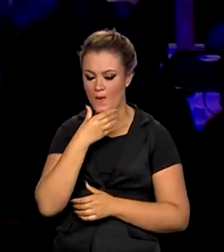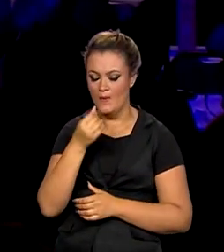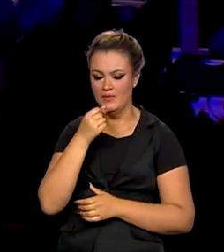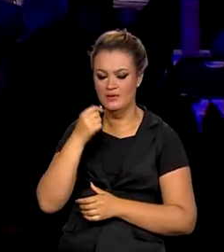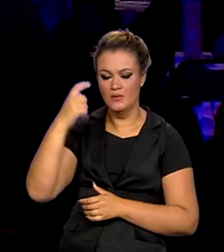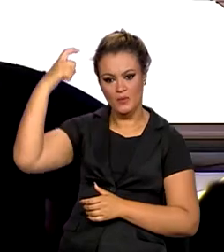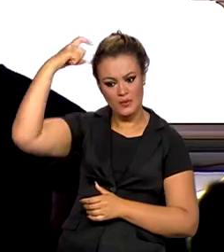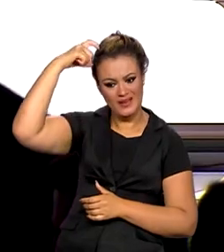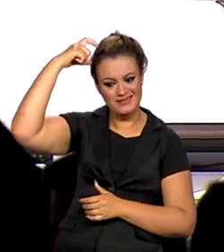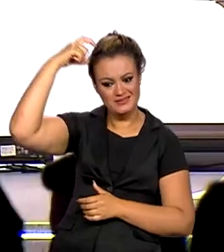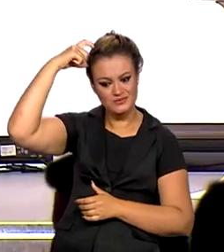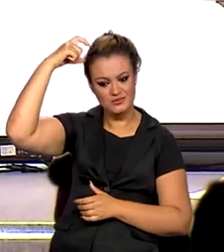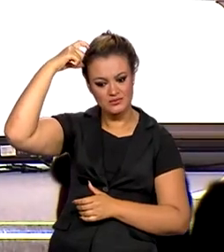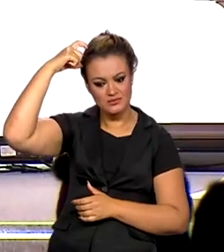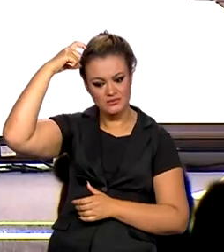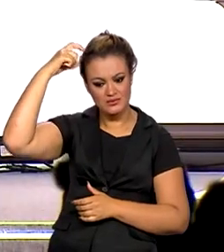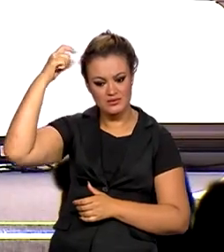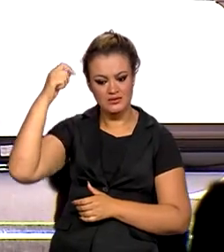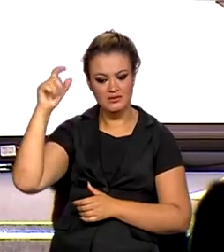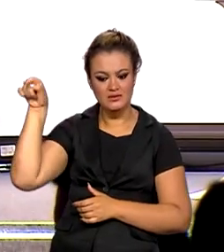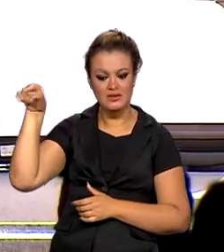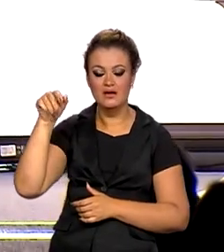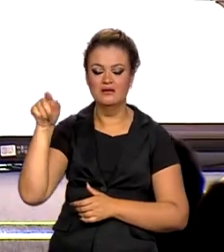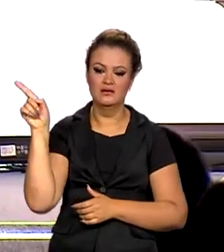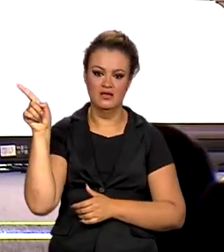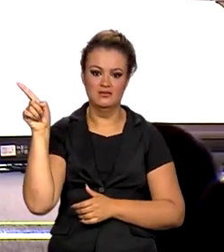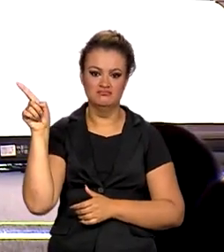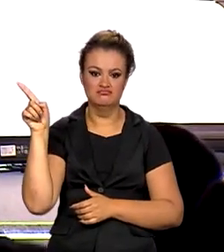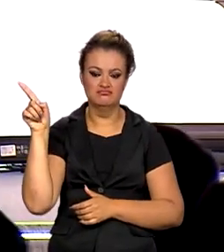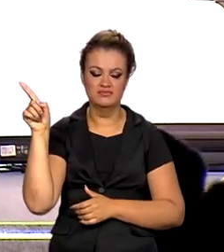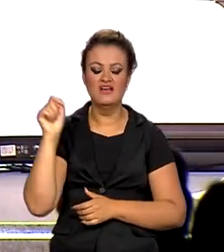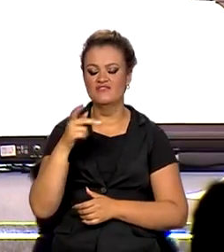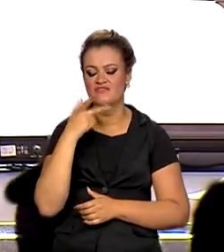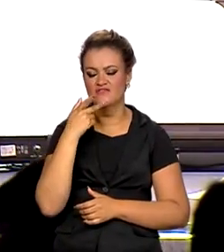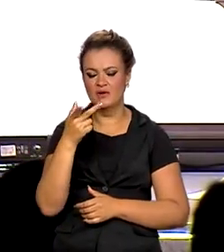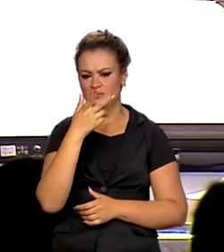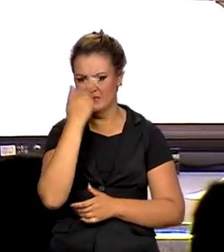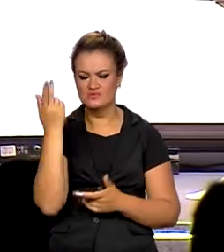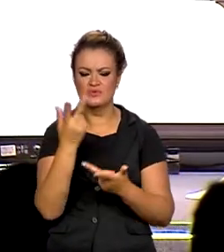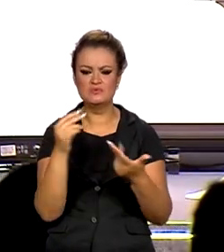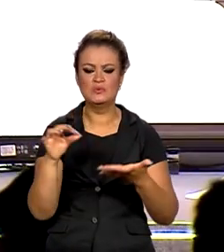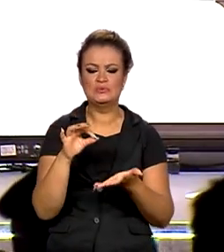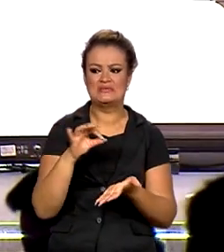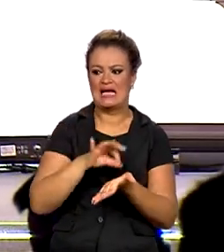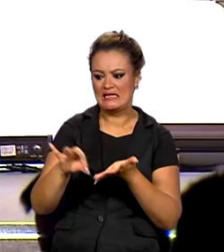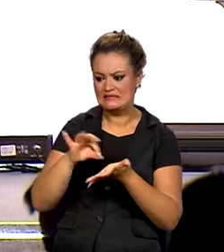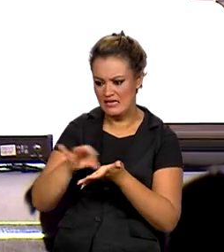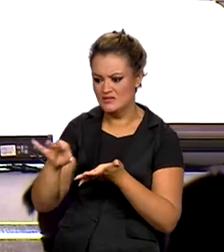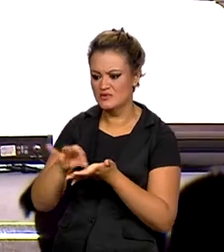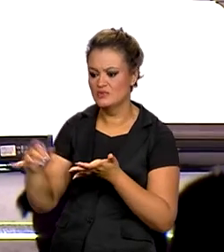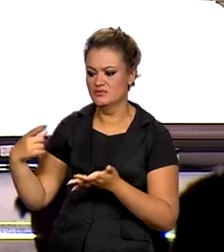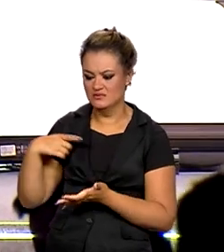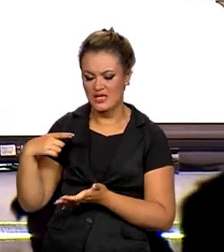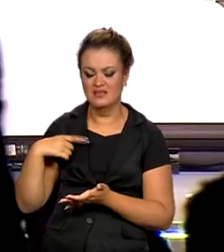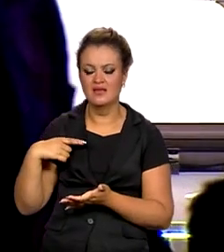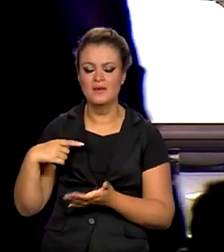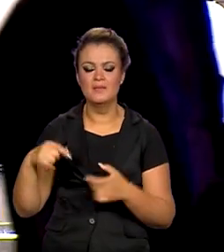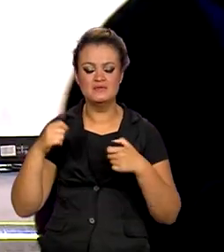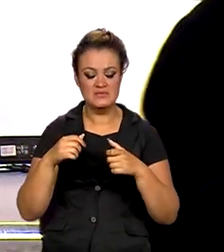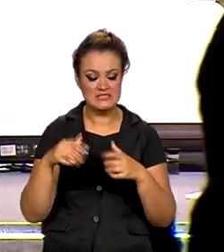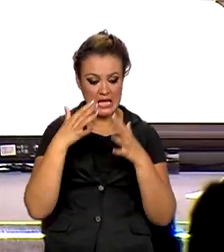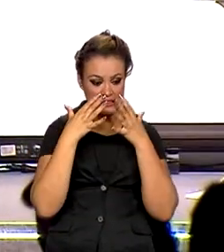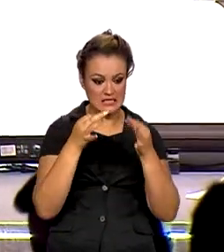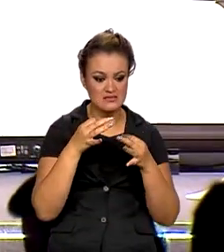Assistência Social, lembrou que ainda há muitos brasileiros no Cadastro Único necessitando de atenção na